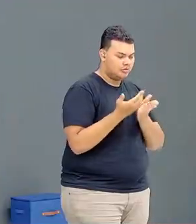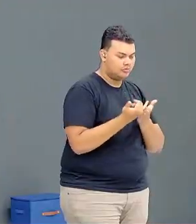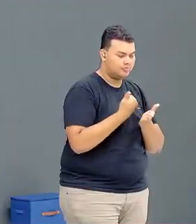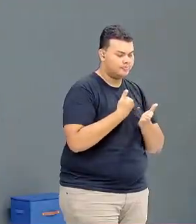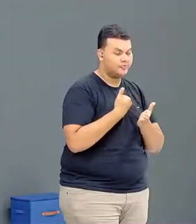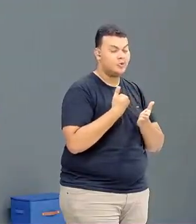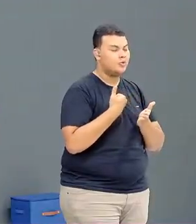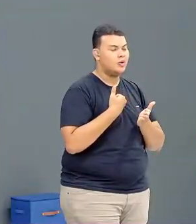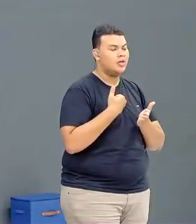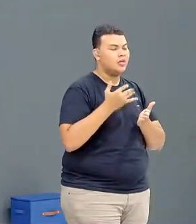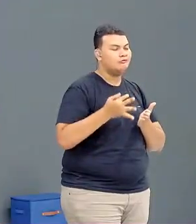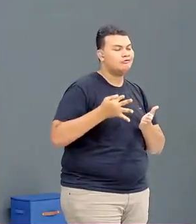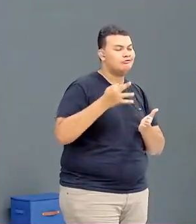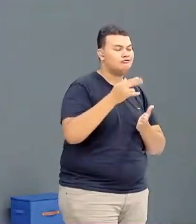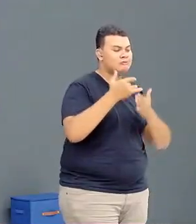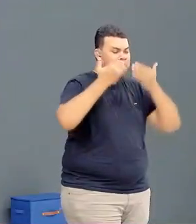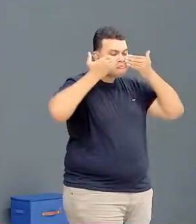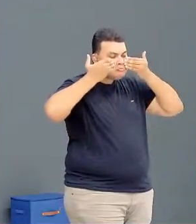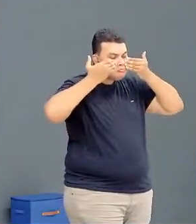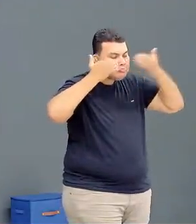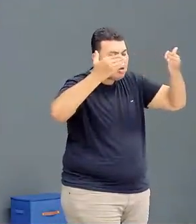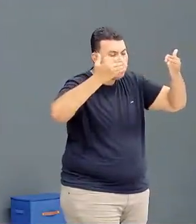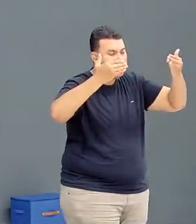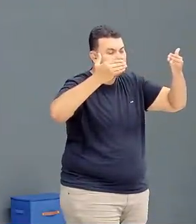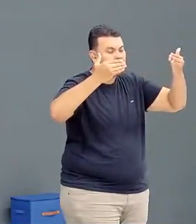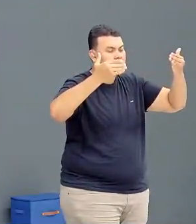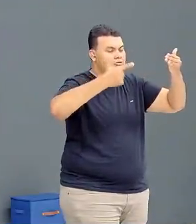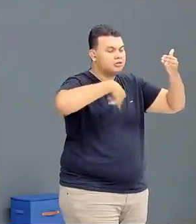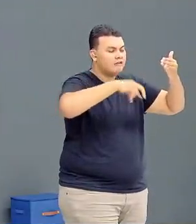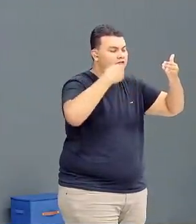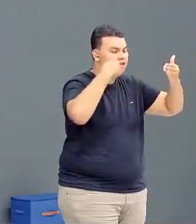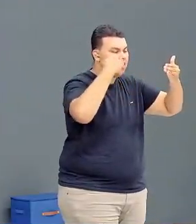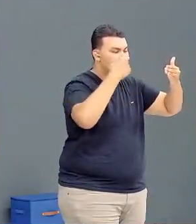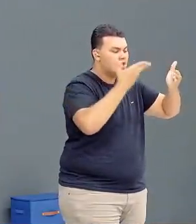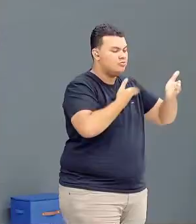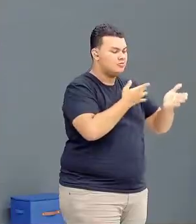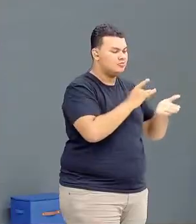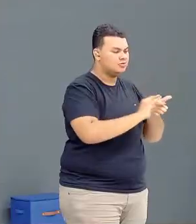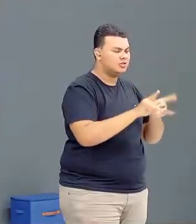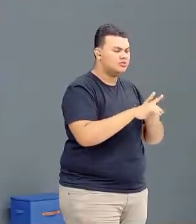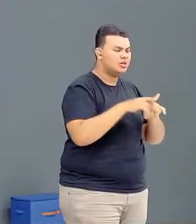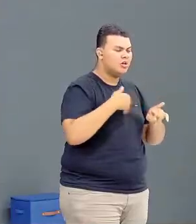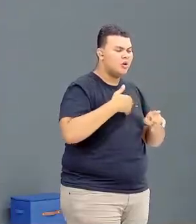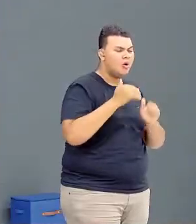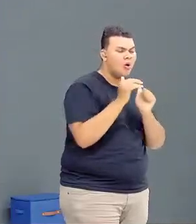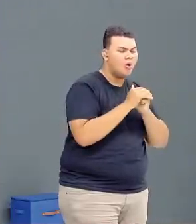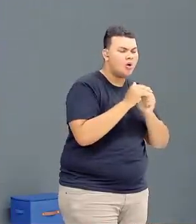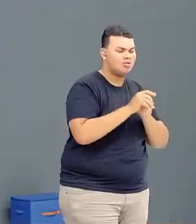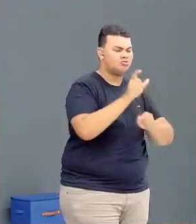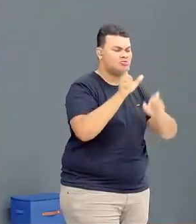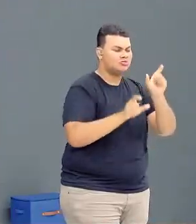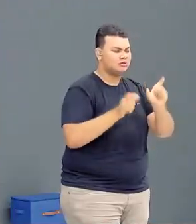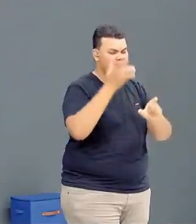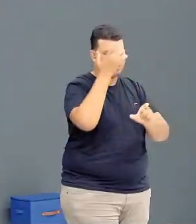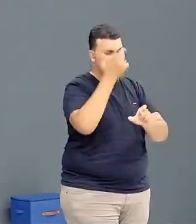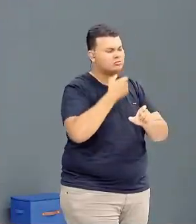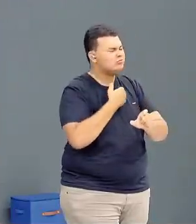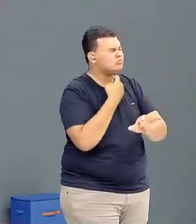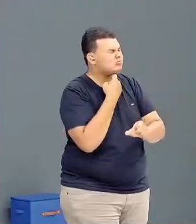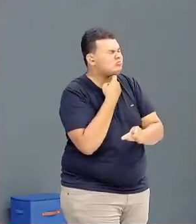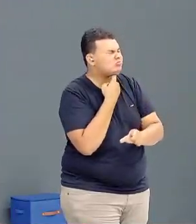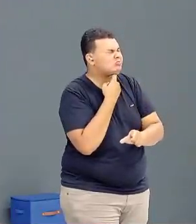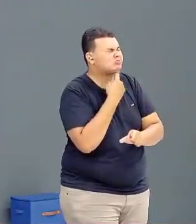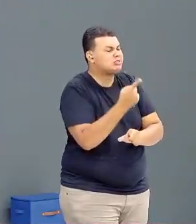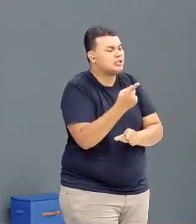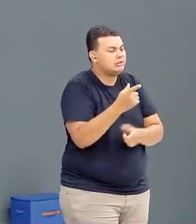um espetáculo público. Eu oro, meu Deus, por essa pessoa que não consegue se libertar de um